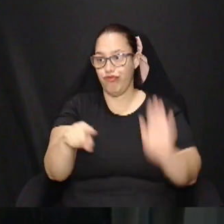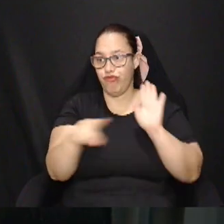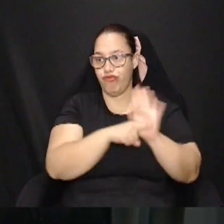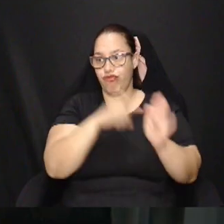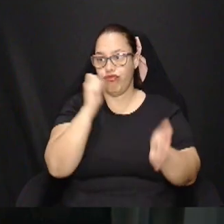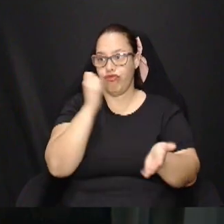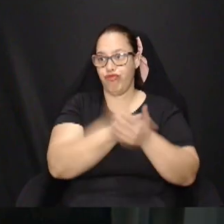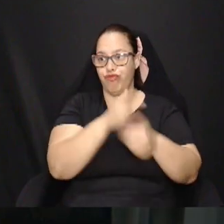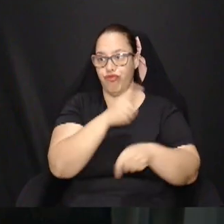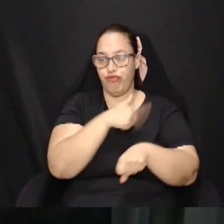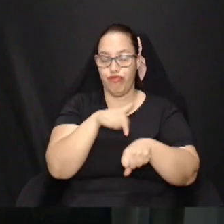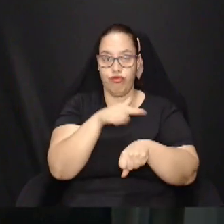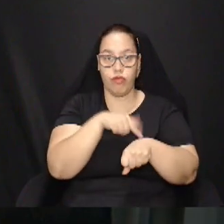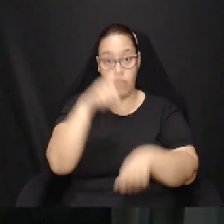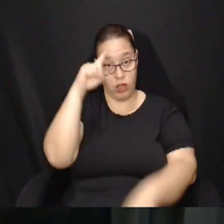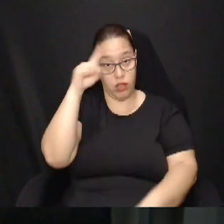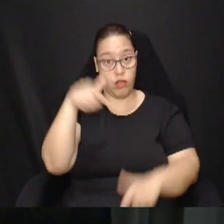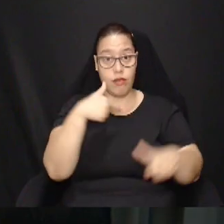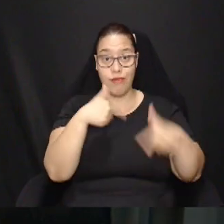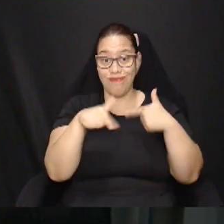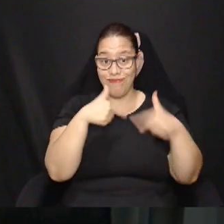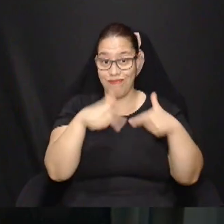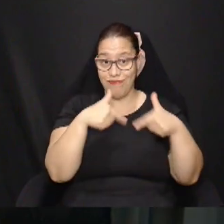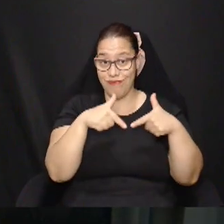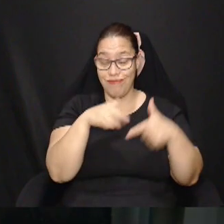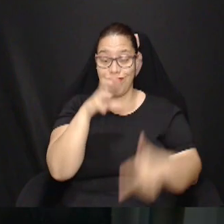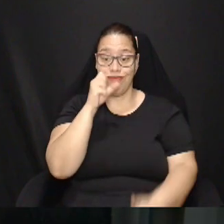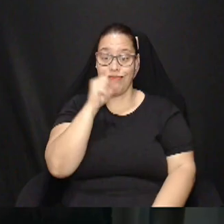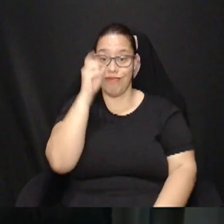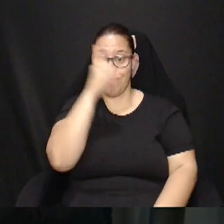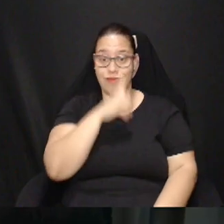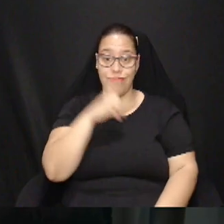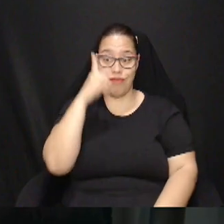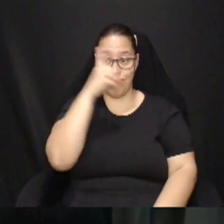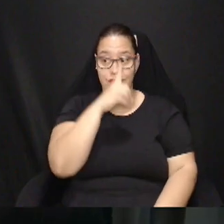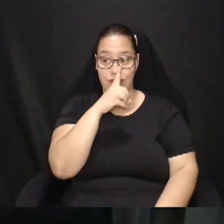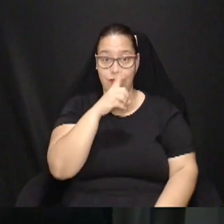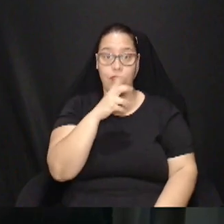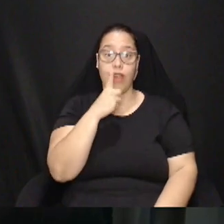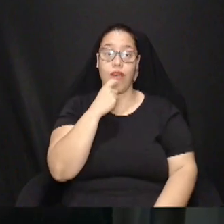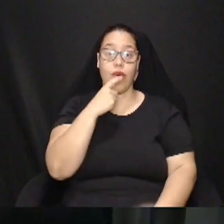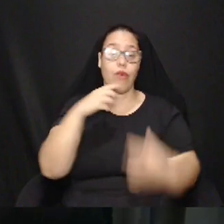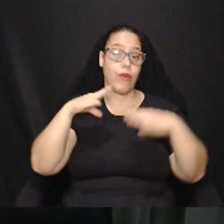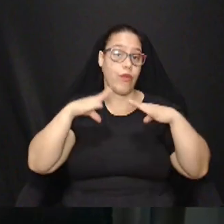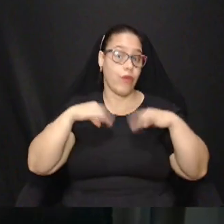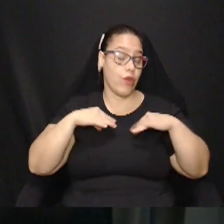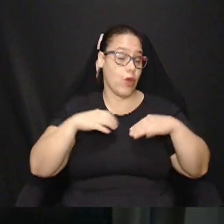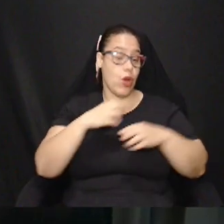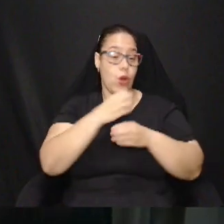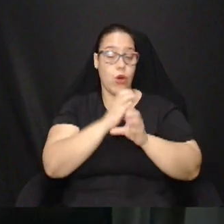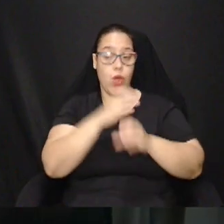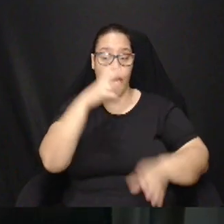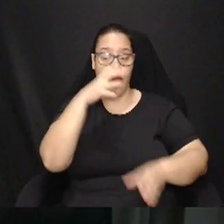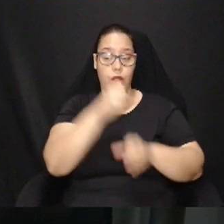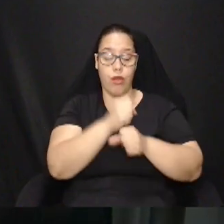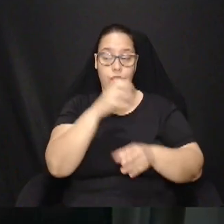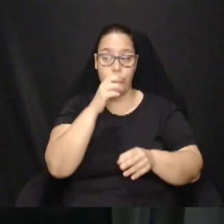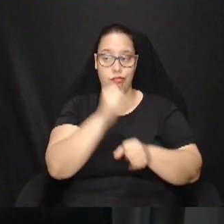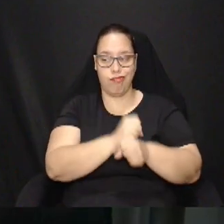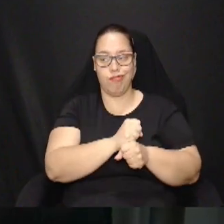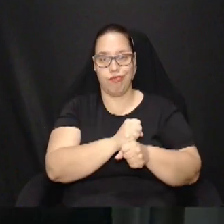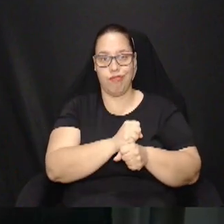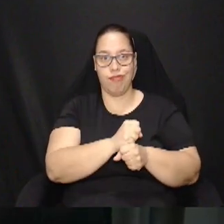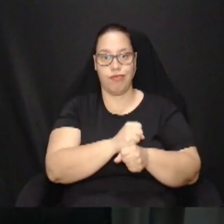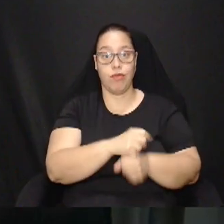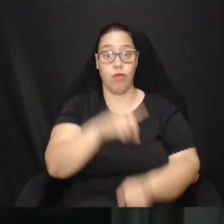e os dias trabalhados em fines de semana e em feriados do pessoal do laboratório, do pessoal que tem que ir todos os dias a